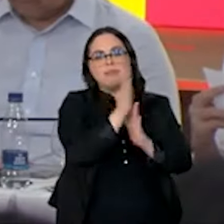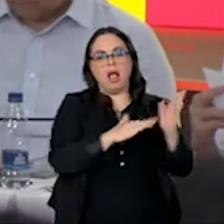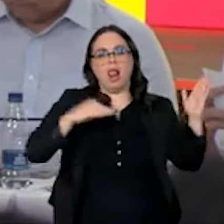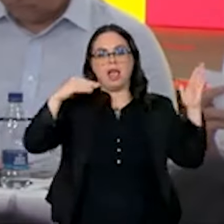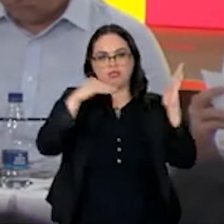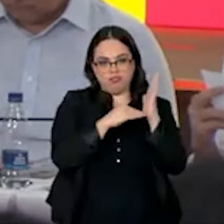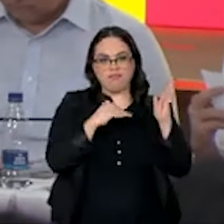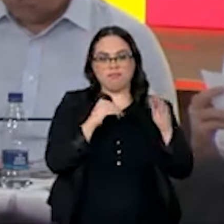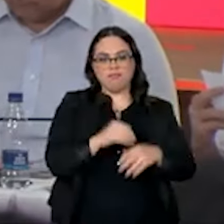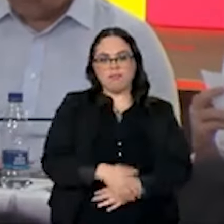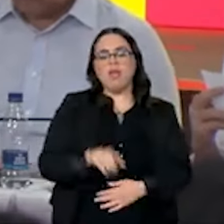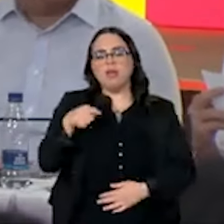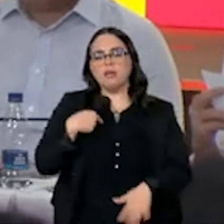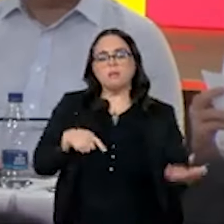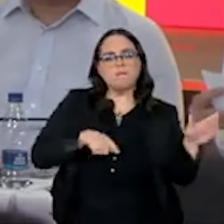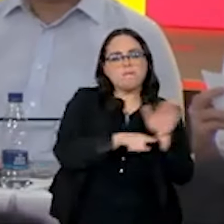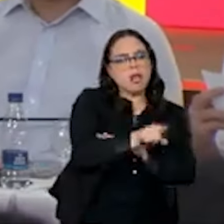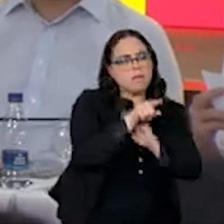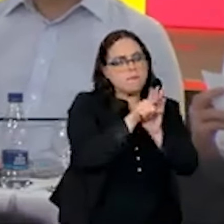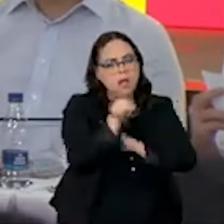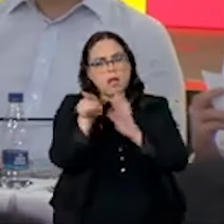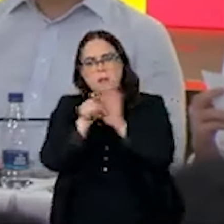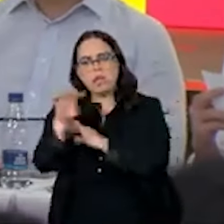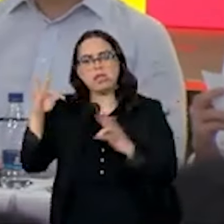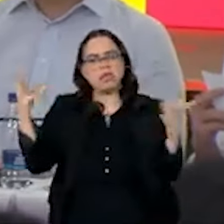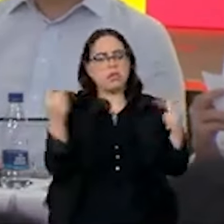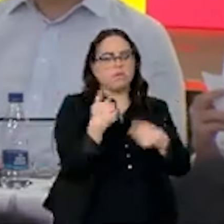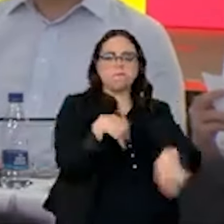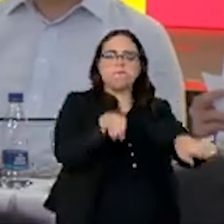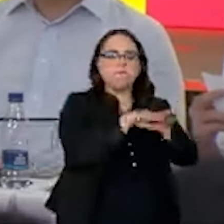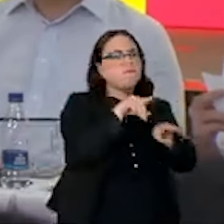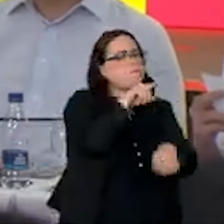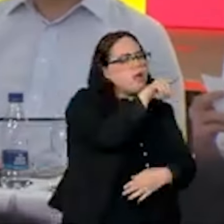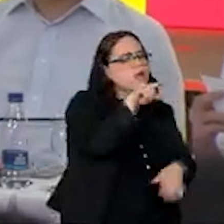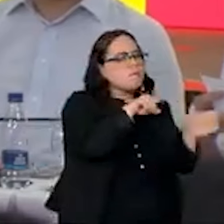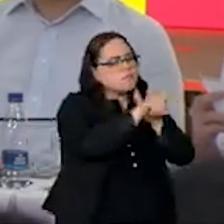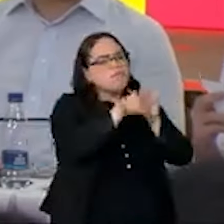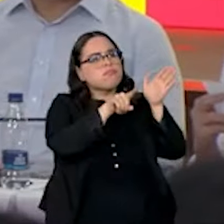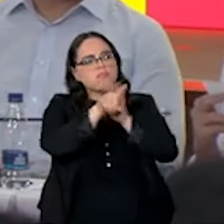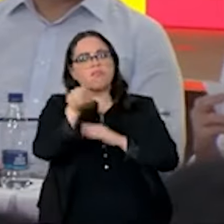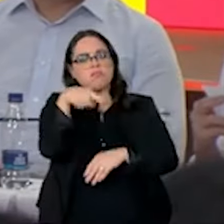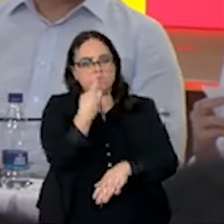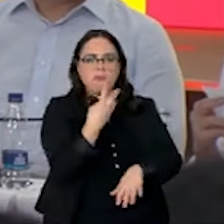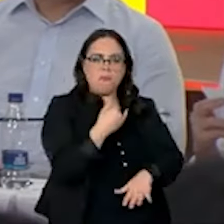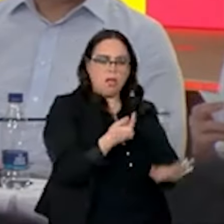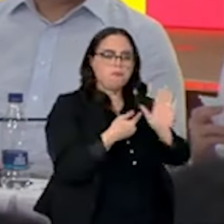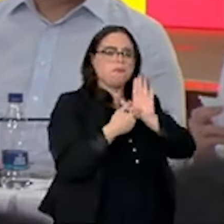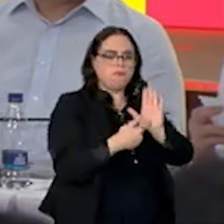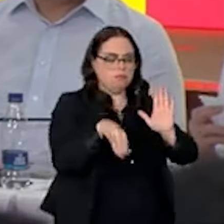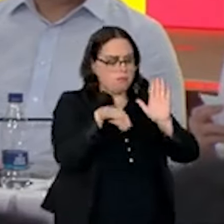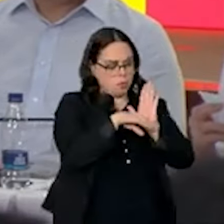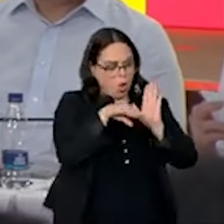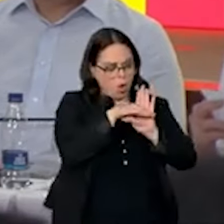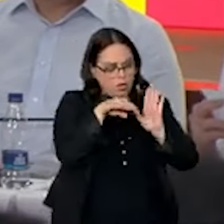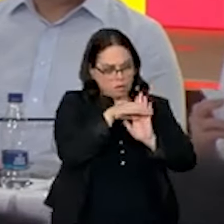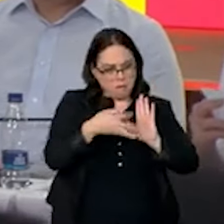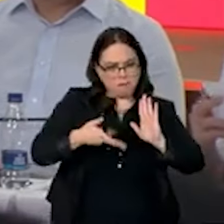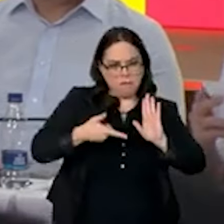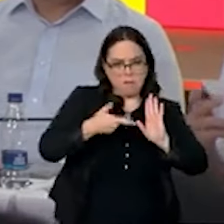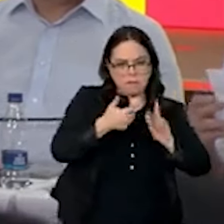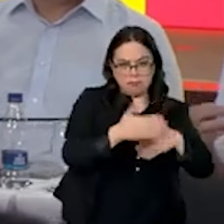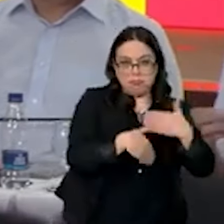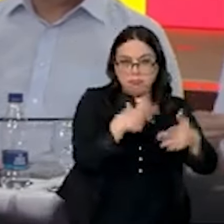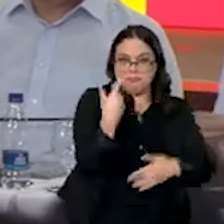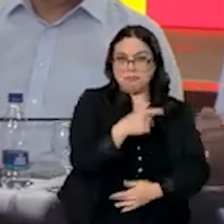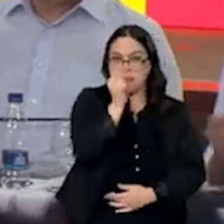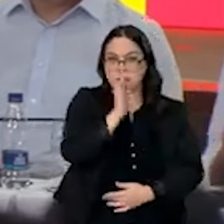Planalto. E perguntei a todos sem distinção: nós vamos apresentar um programa de aceleração do